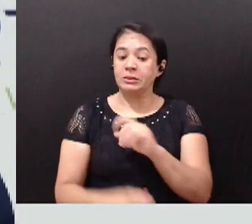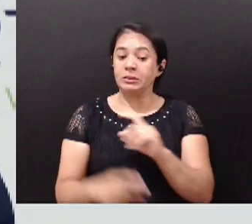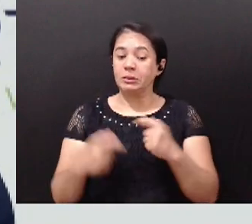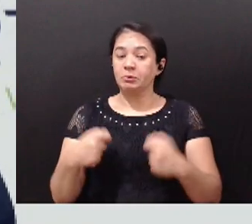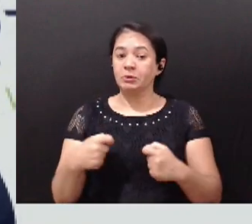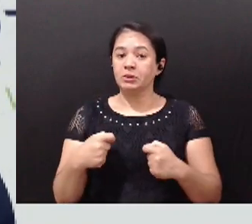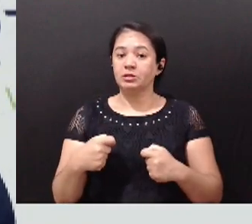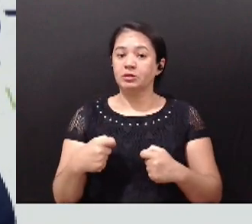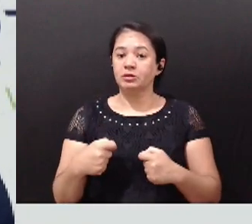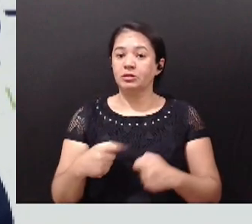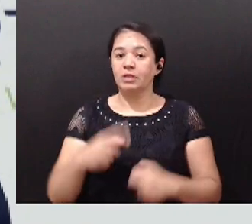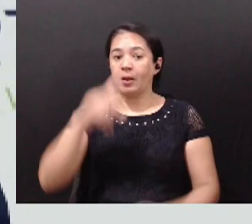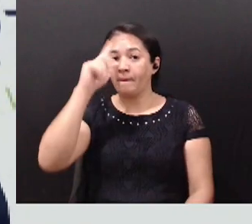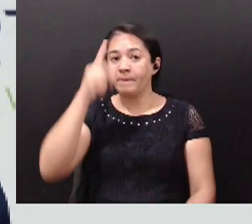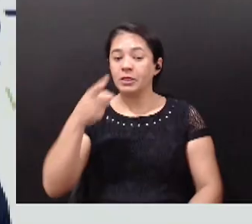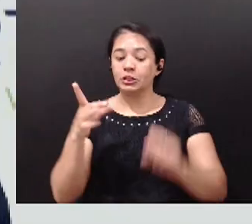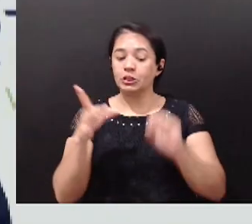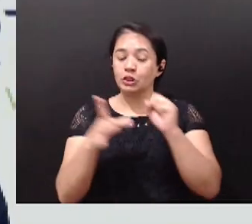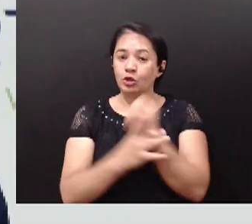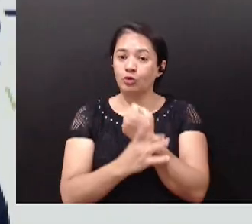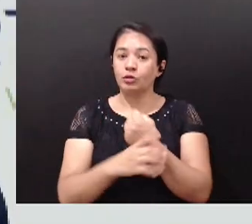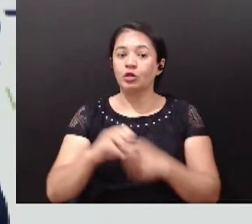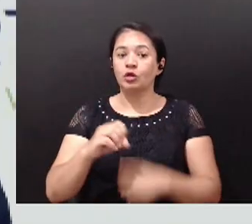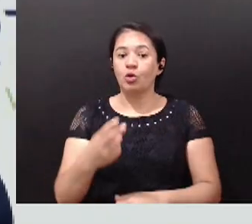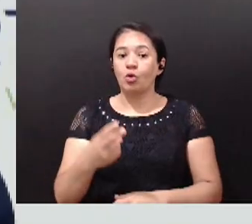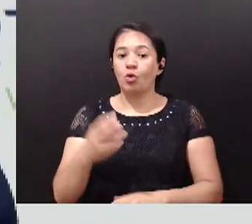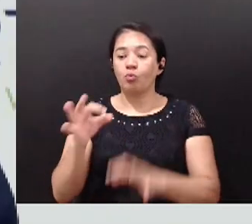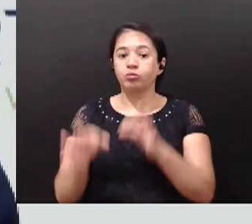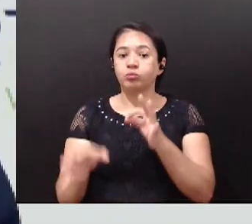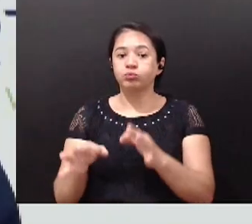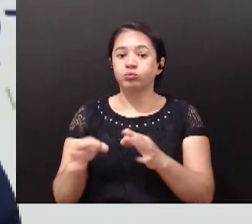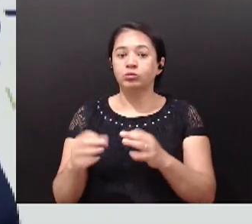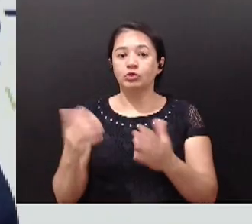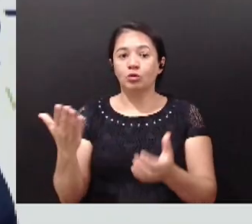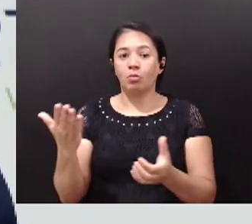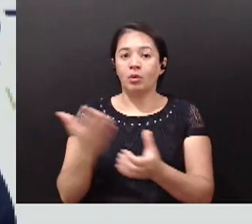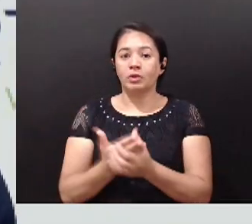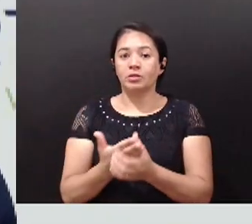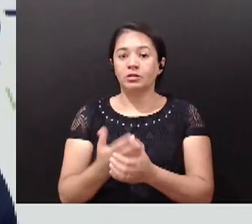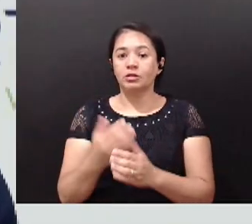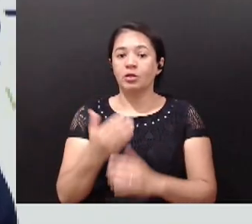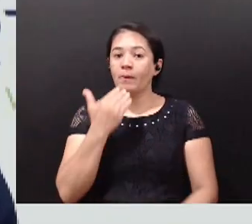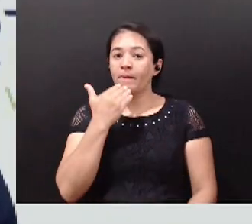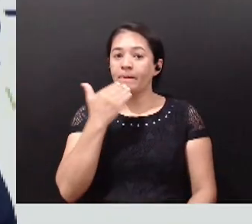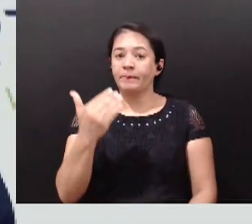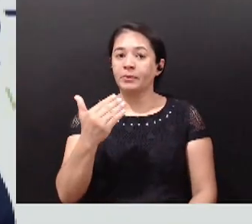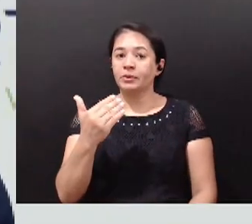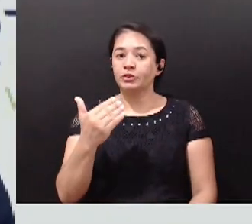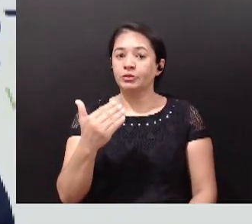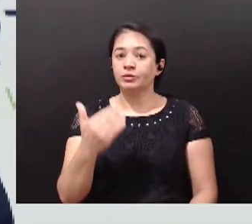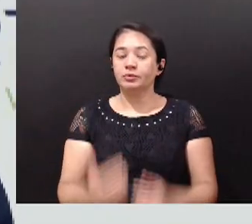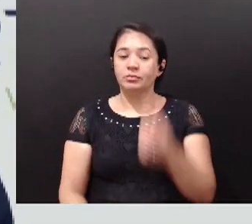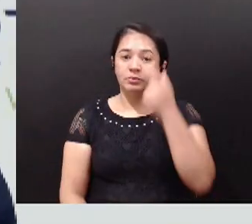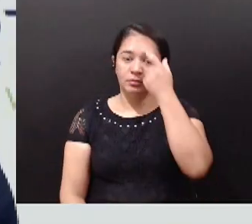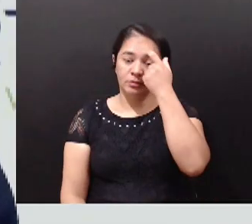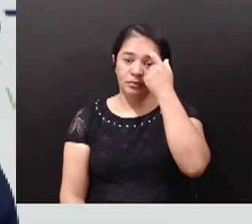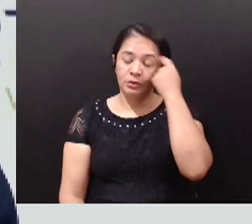de segurança, um ajuizamento de uma ação com um pedido de liminar, tutela de urgência,